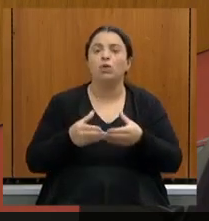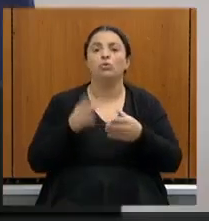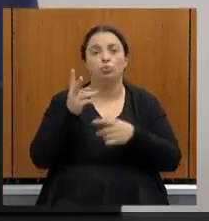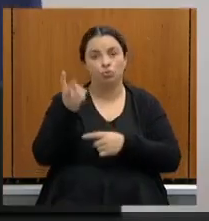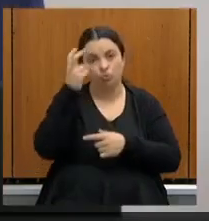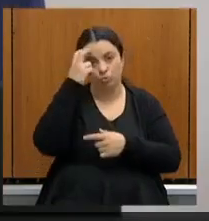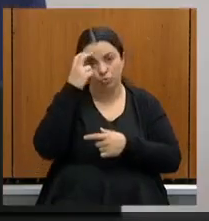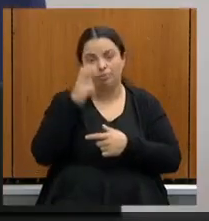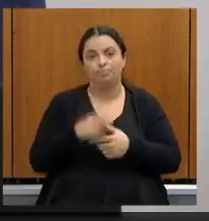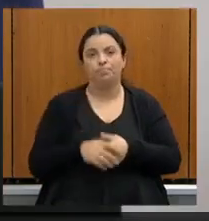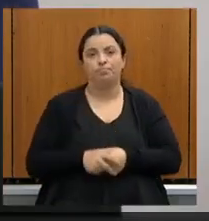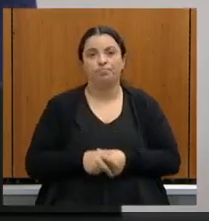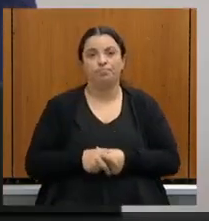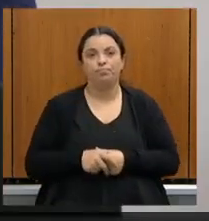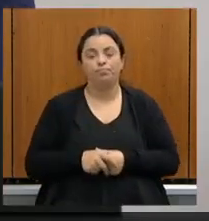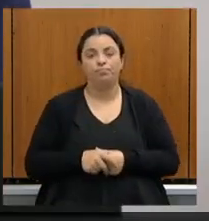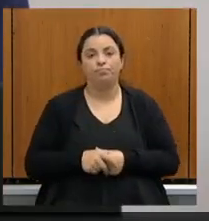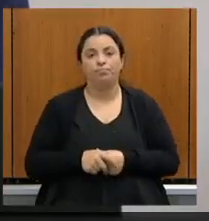Cultura